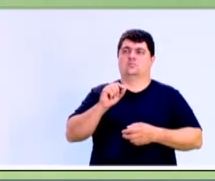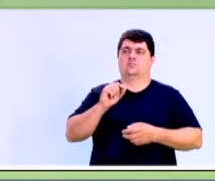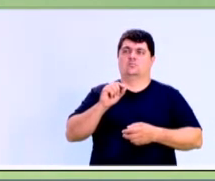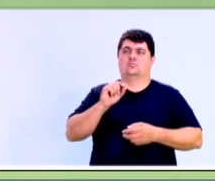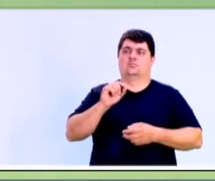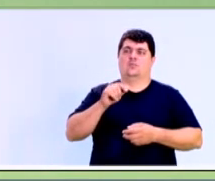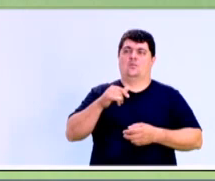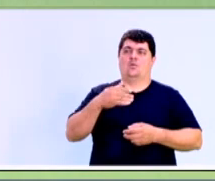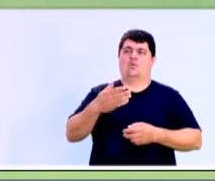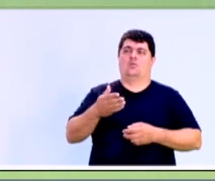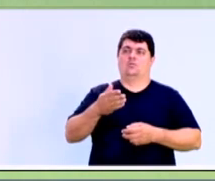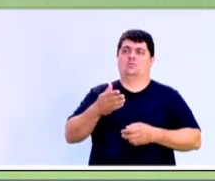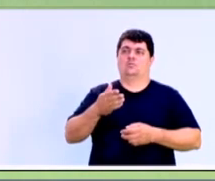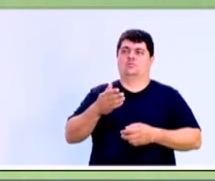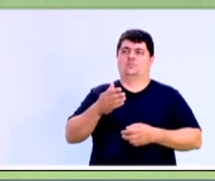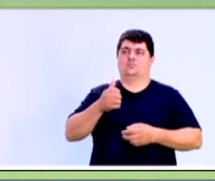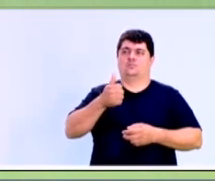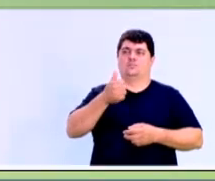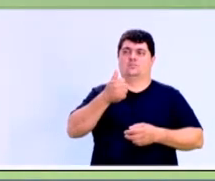circulante operacional é